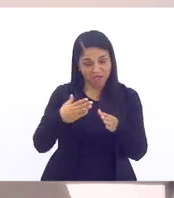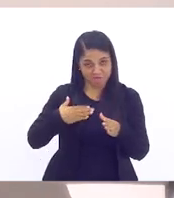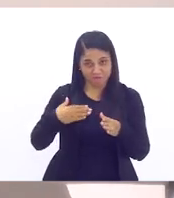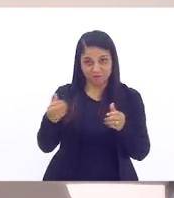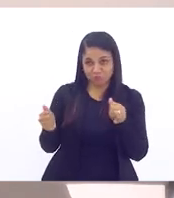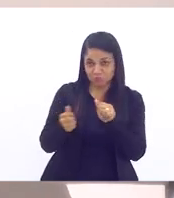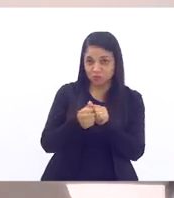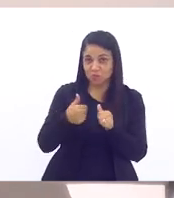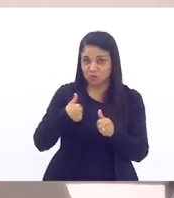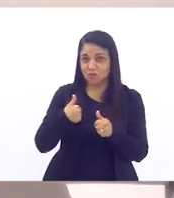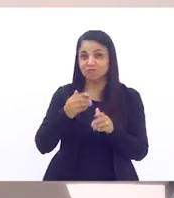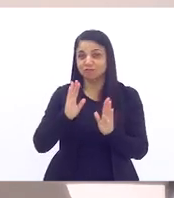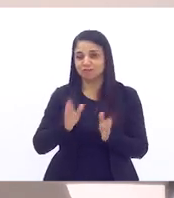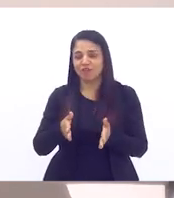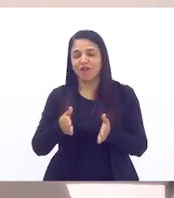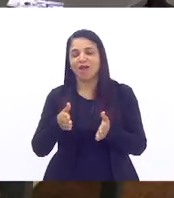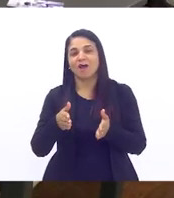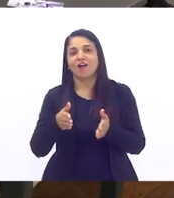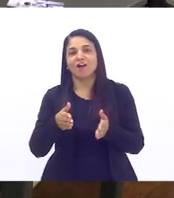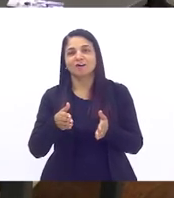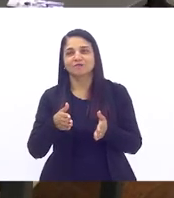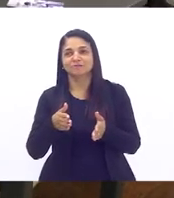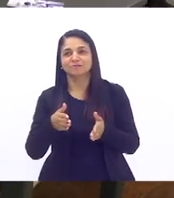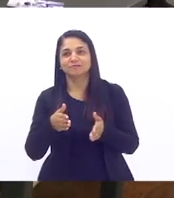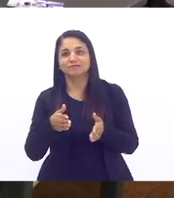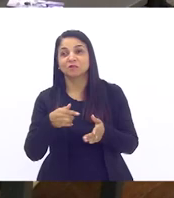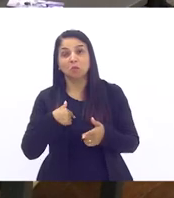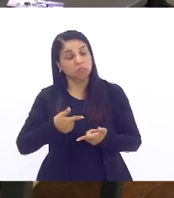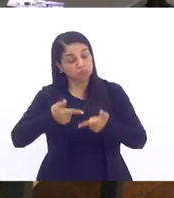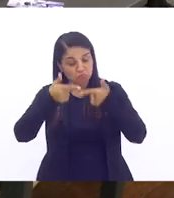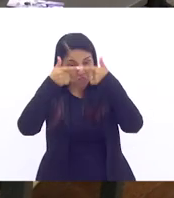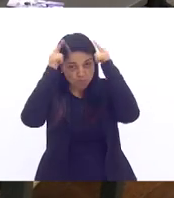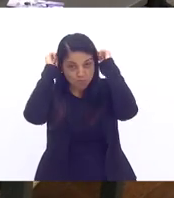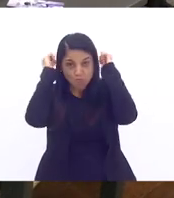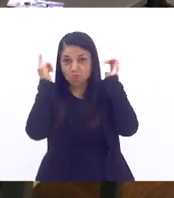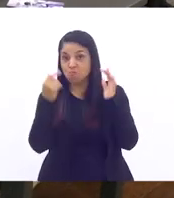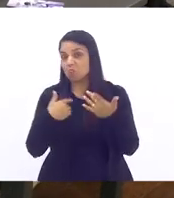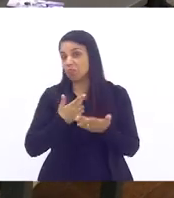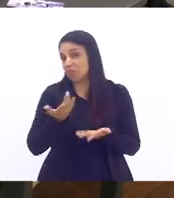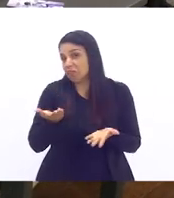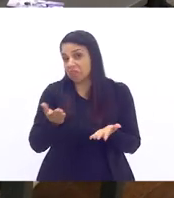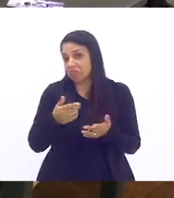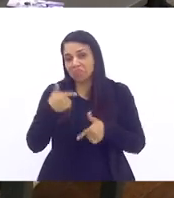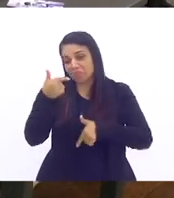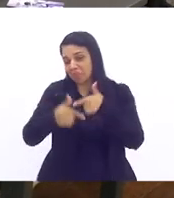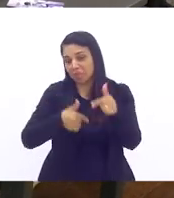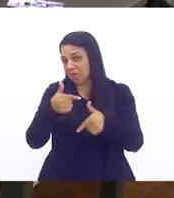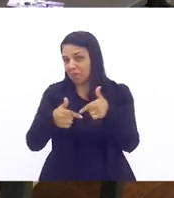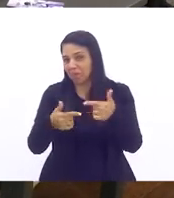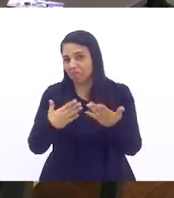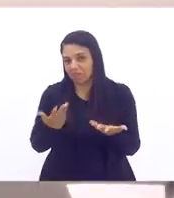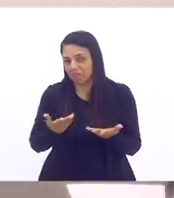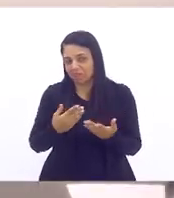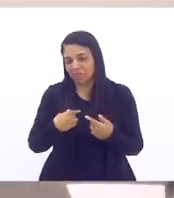já estão ali ó já estão o outro também já não tem mais cabelo Então vamos trabalhar né